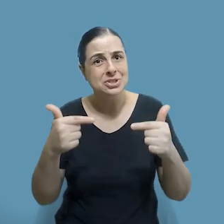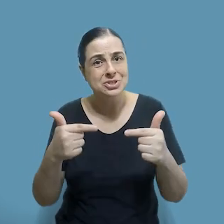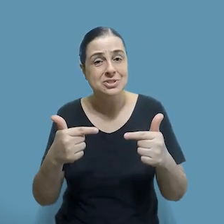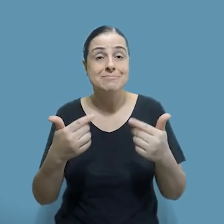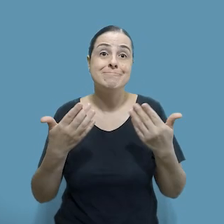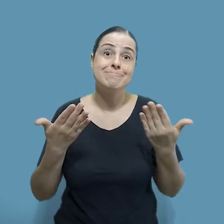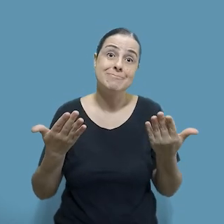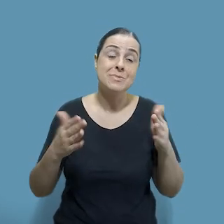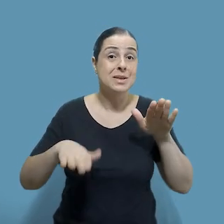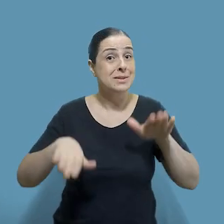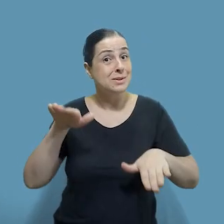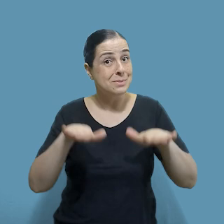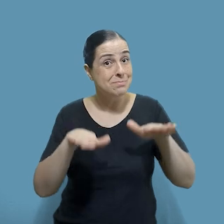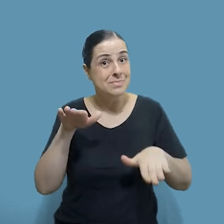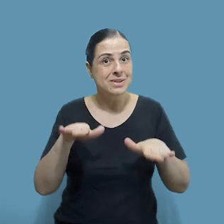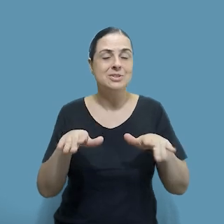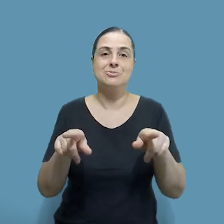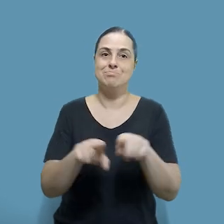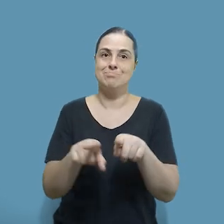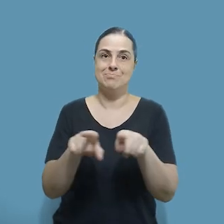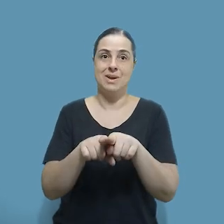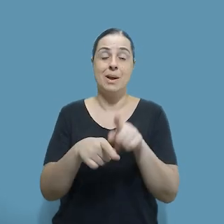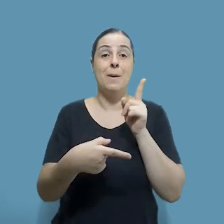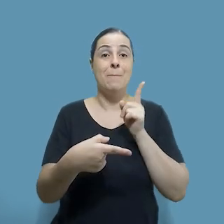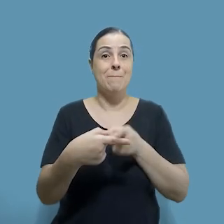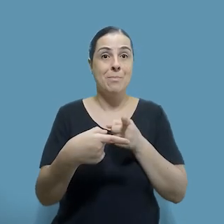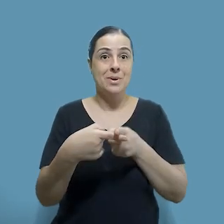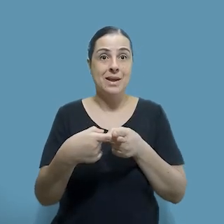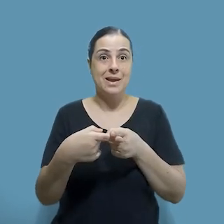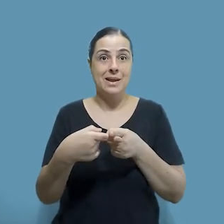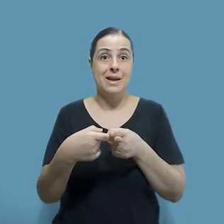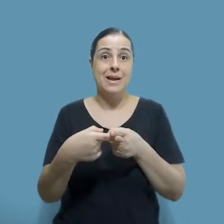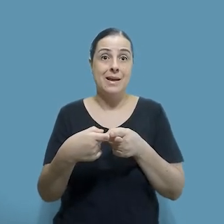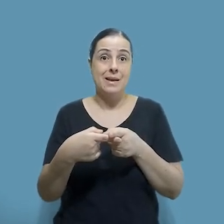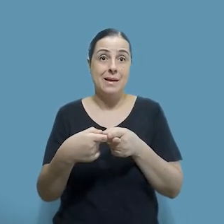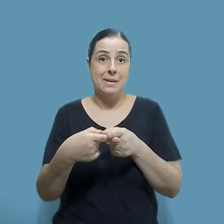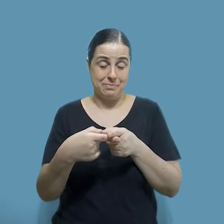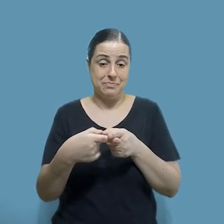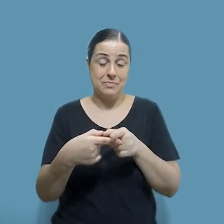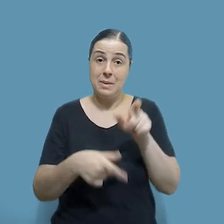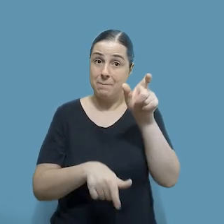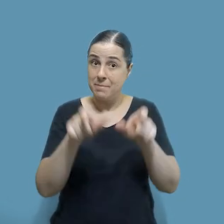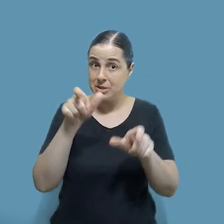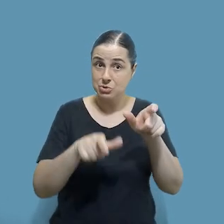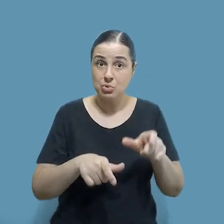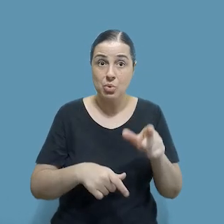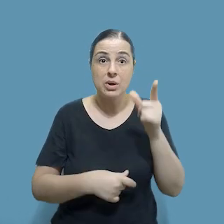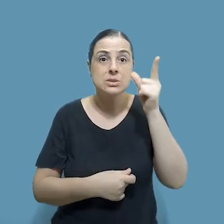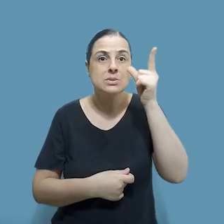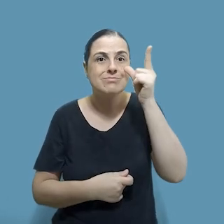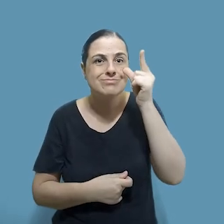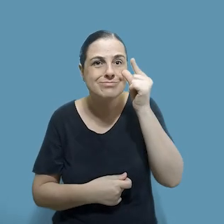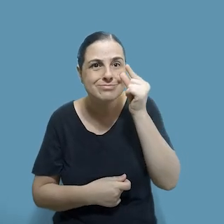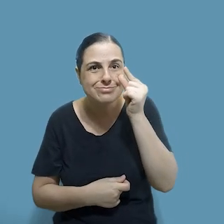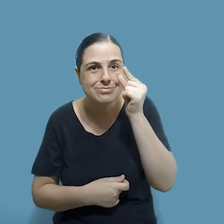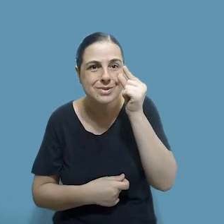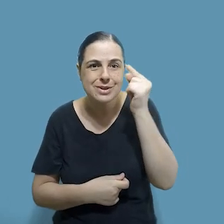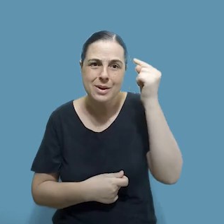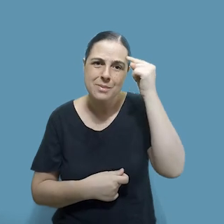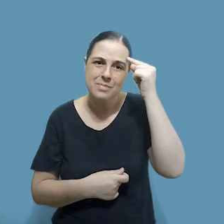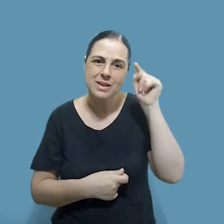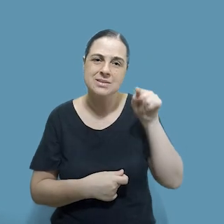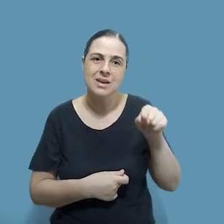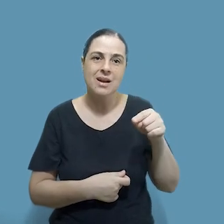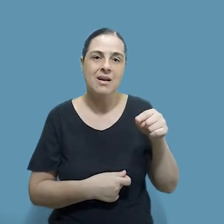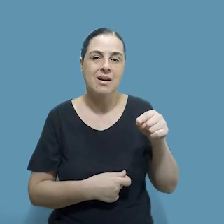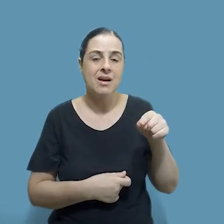muito relativo essa coisa a pessoa com baixa visão, por exemplo, ela não precisa tanto, é mais leve, porque vai